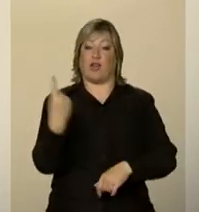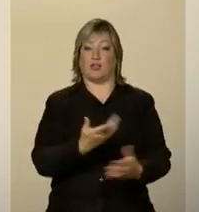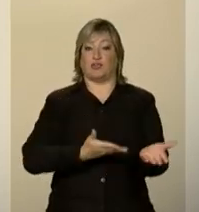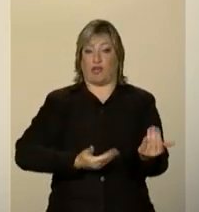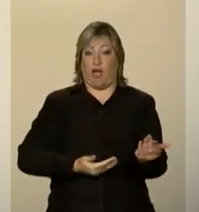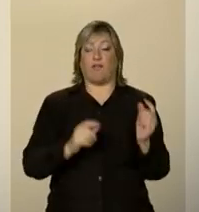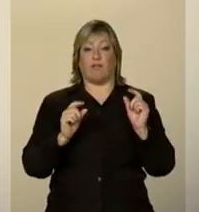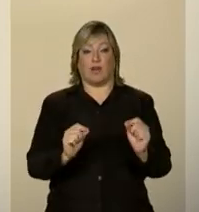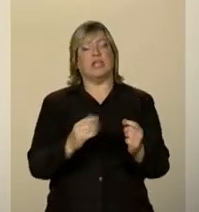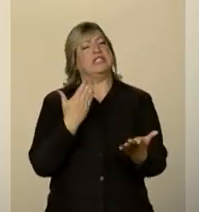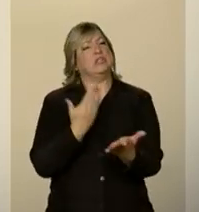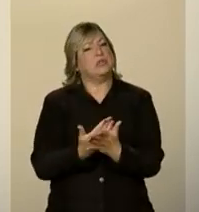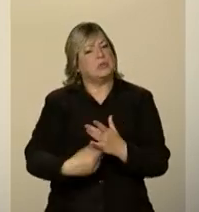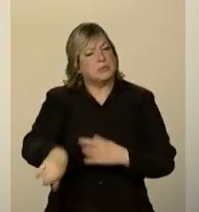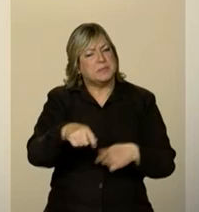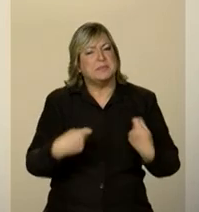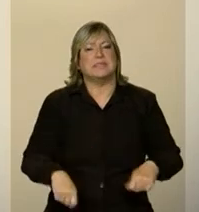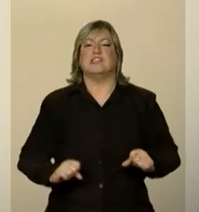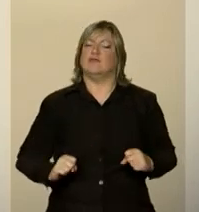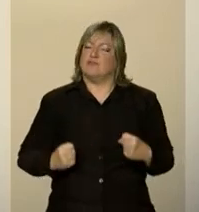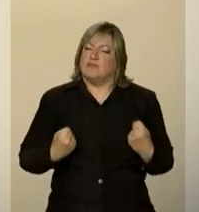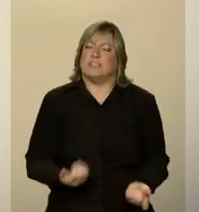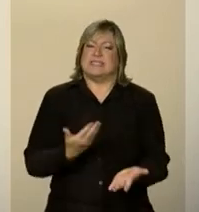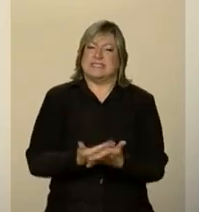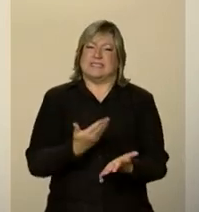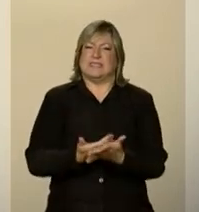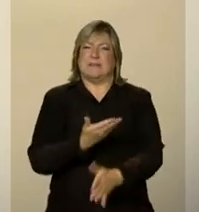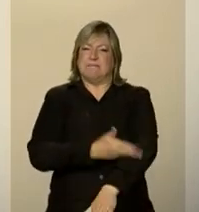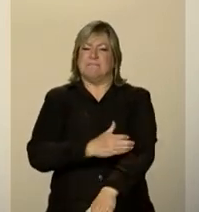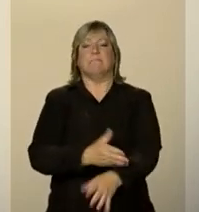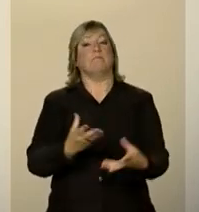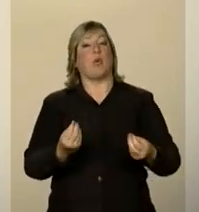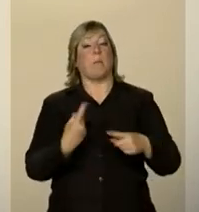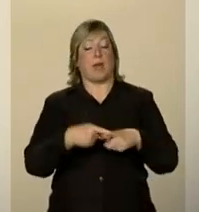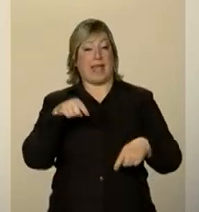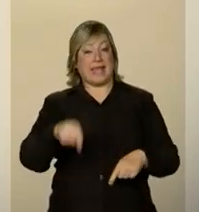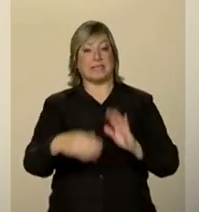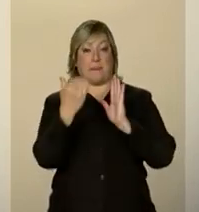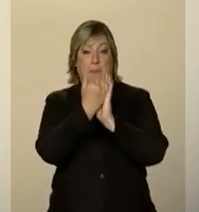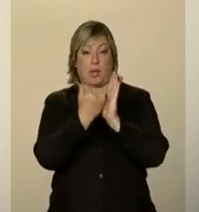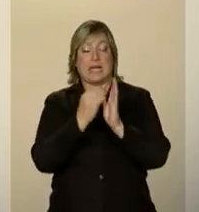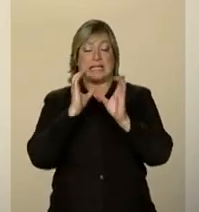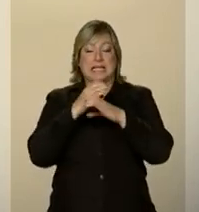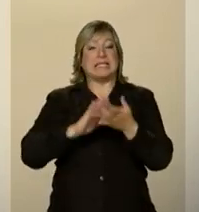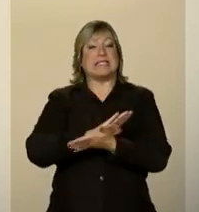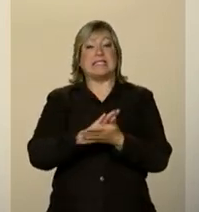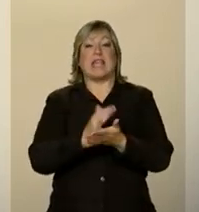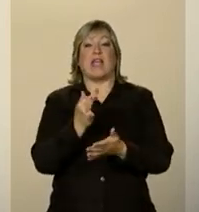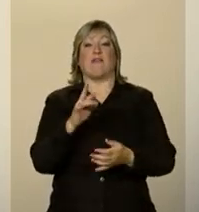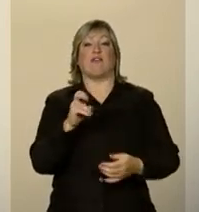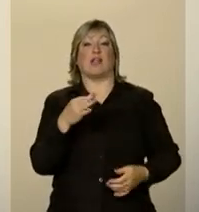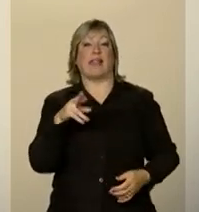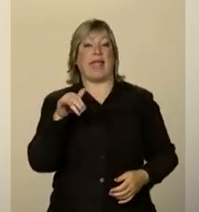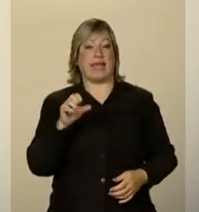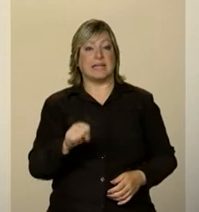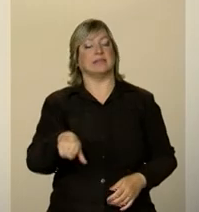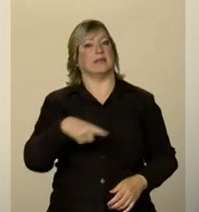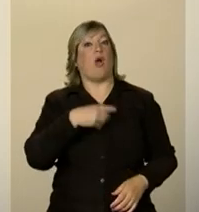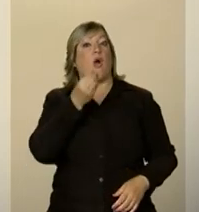nossos jovens que estudem e se dediquem bastante porque o Ciência sem Fronteiras É uma grande oportunidade